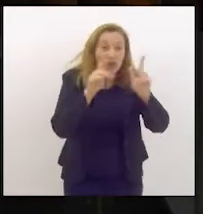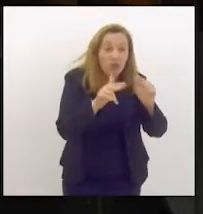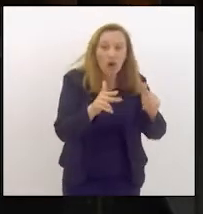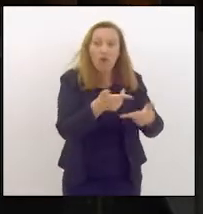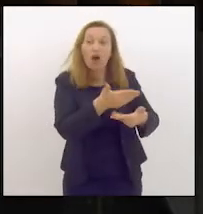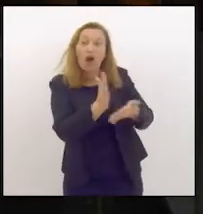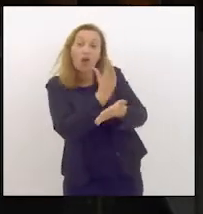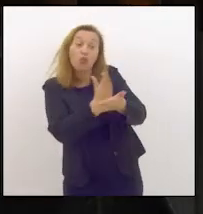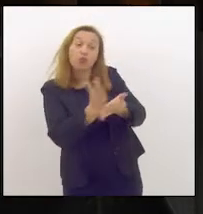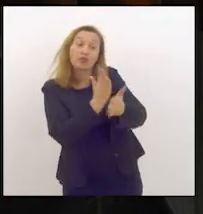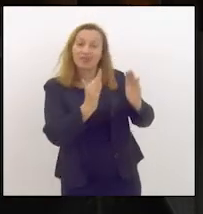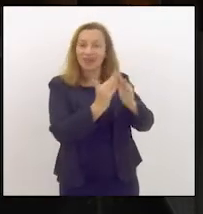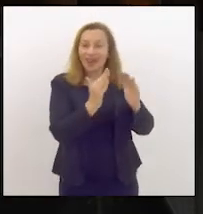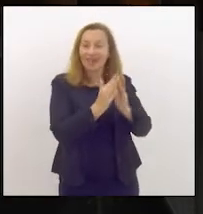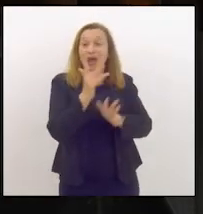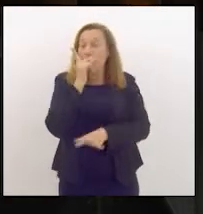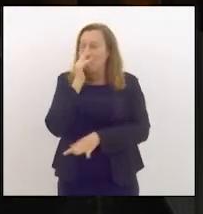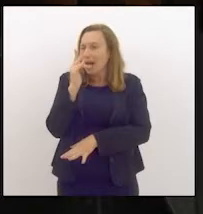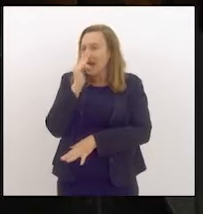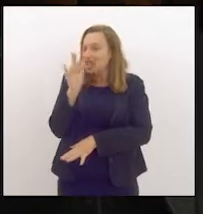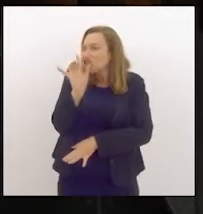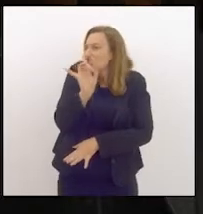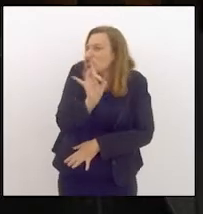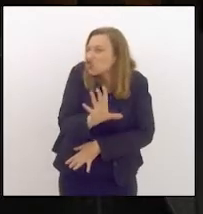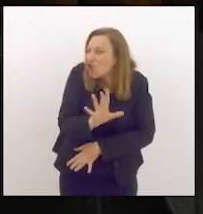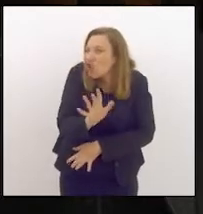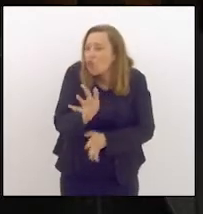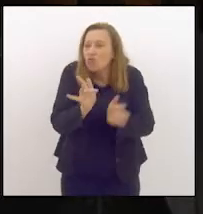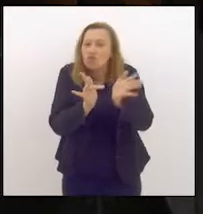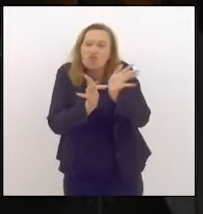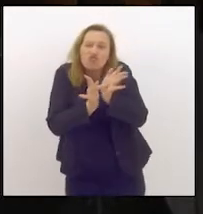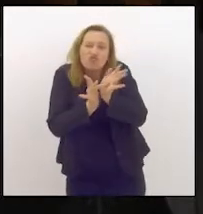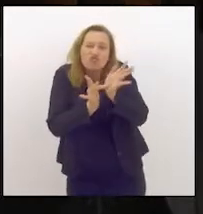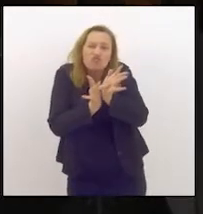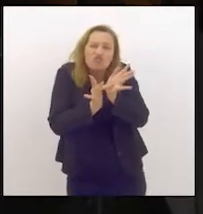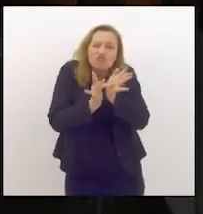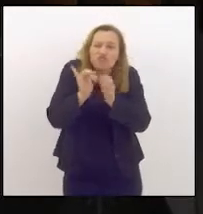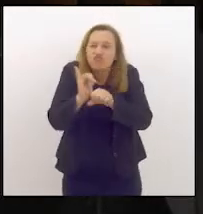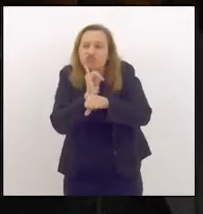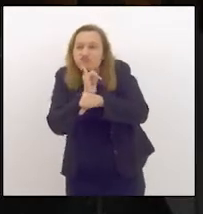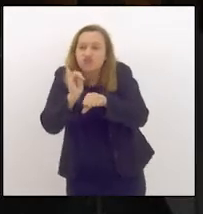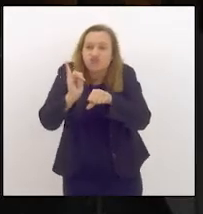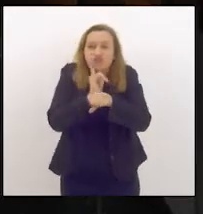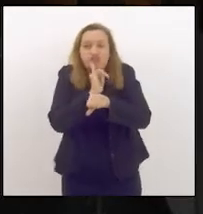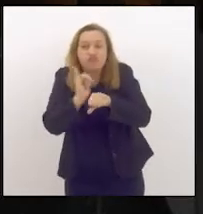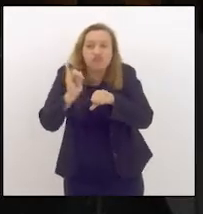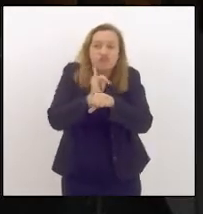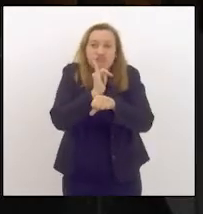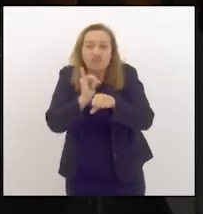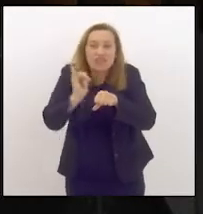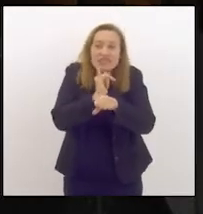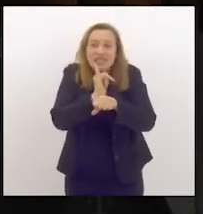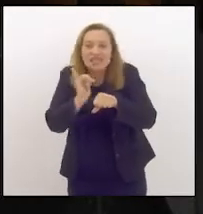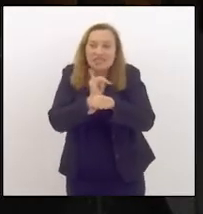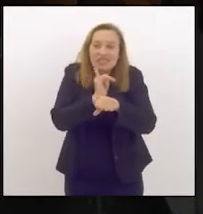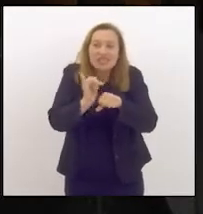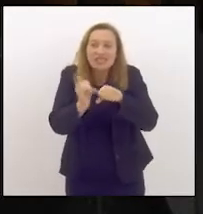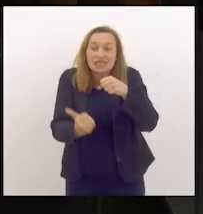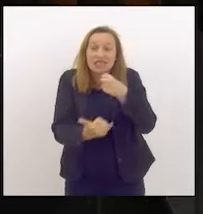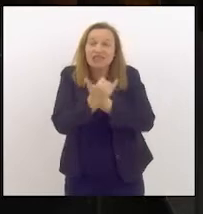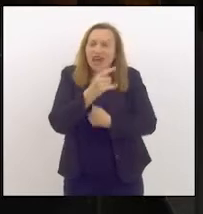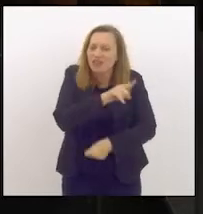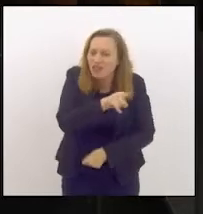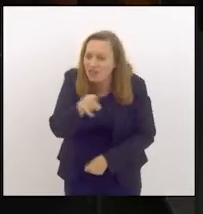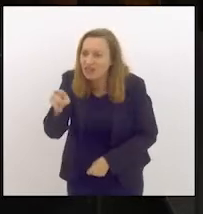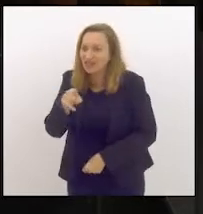casa me parece que isso é somente mais uma manobra um ardil de tentar enganar você